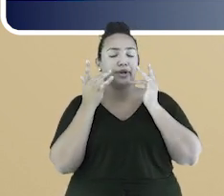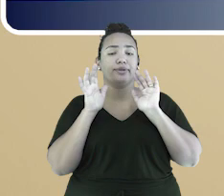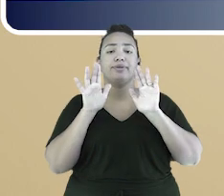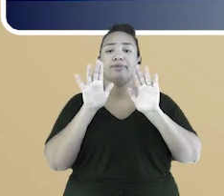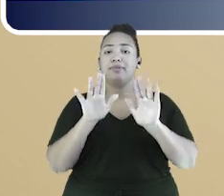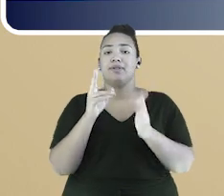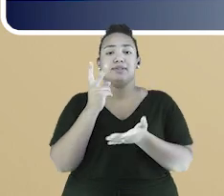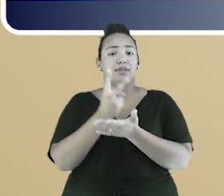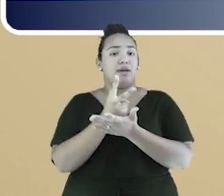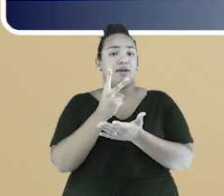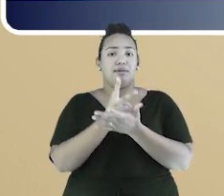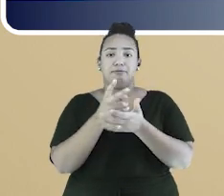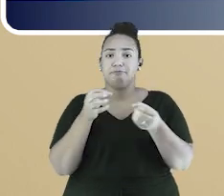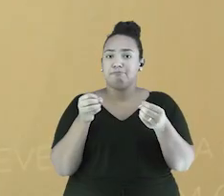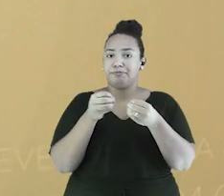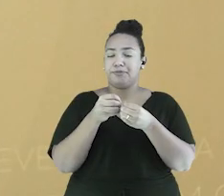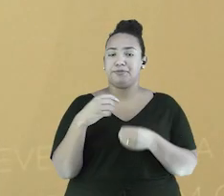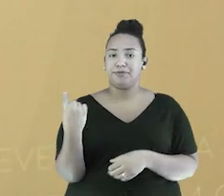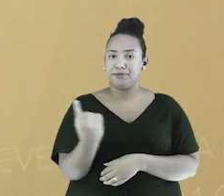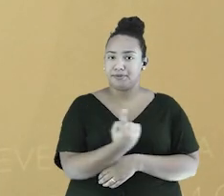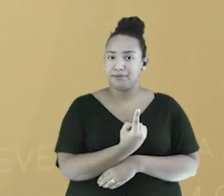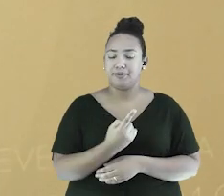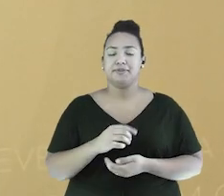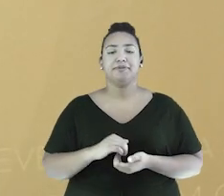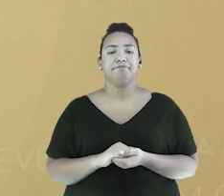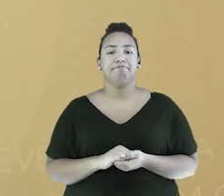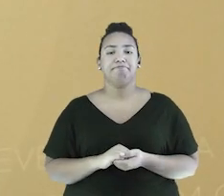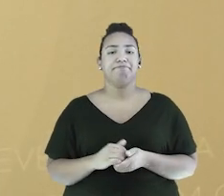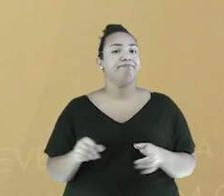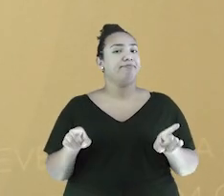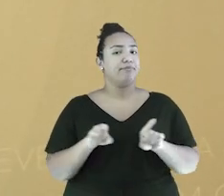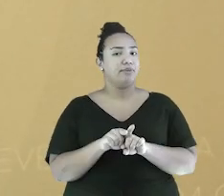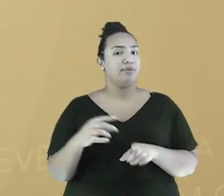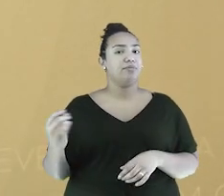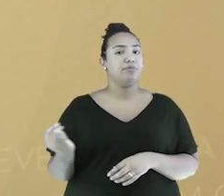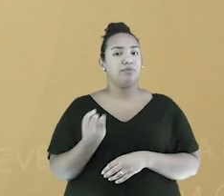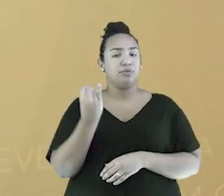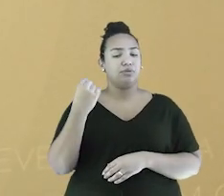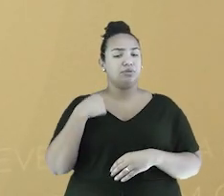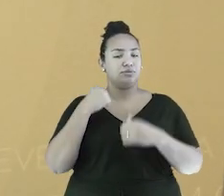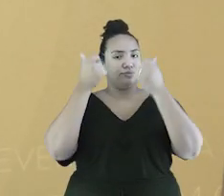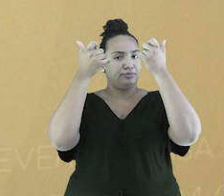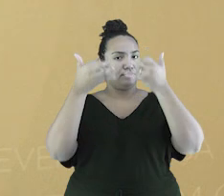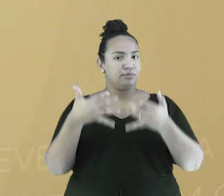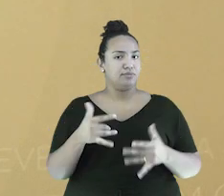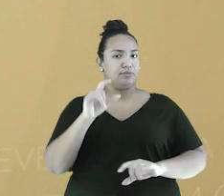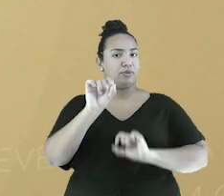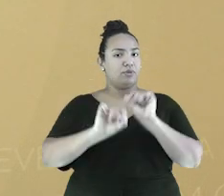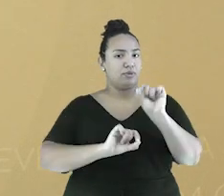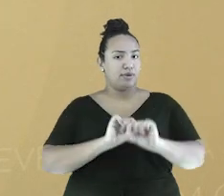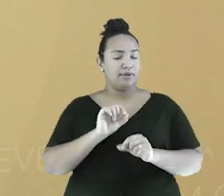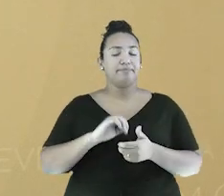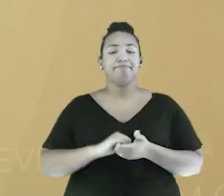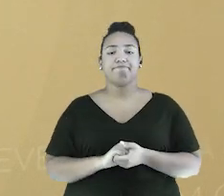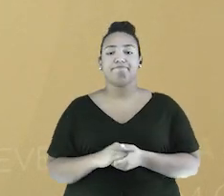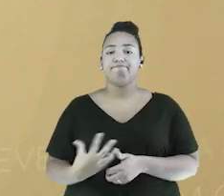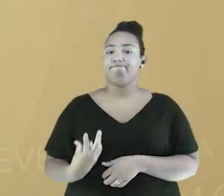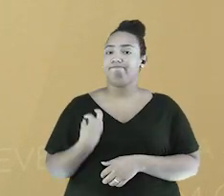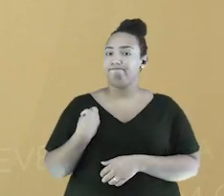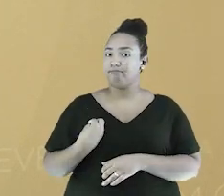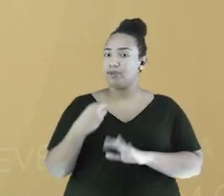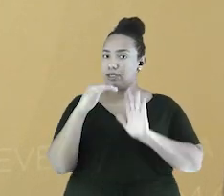nossa volta o tempo todo. Outra coisa muito importante que eu tenho para falar com vocês é a respeito da nossa lista